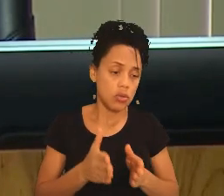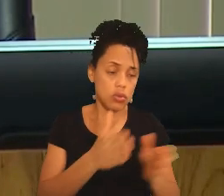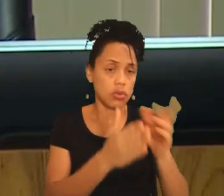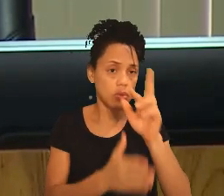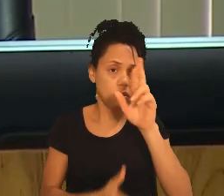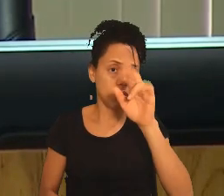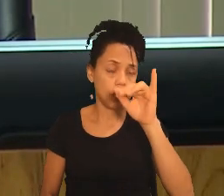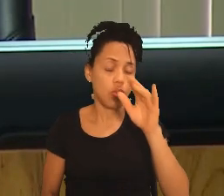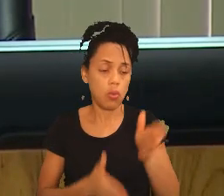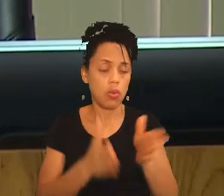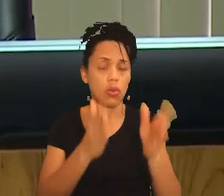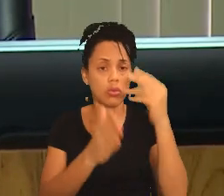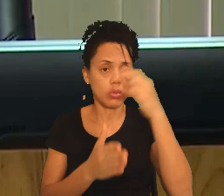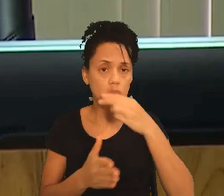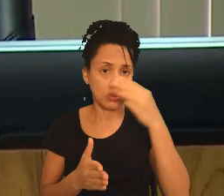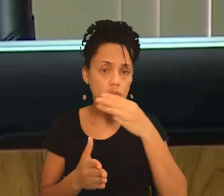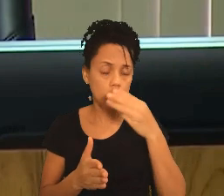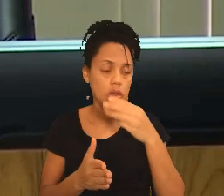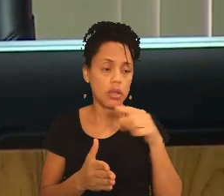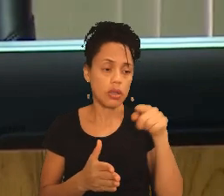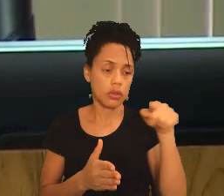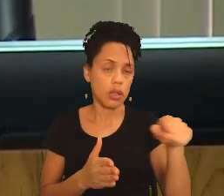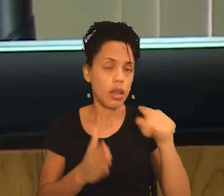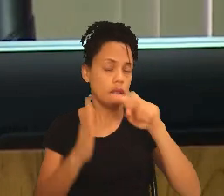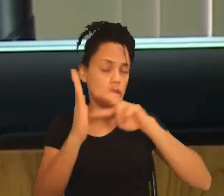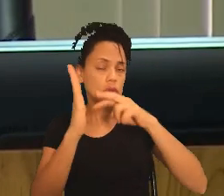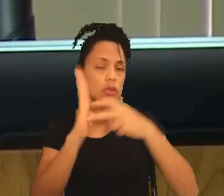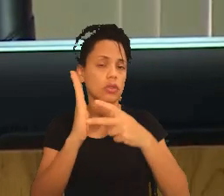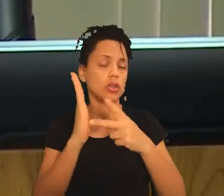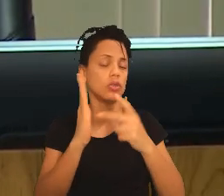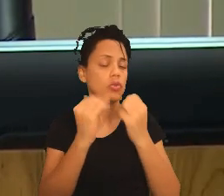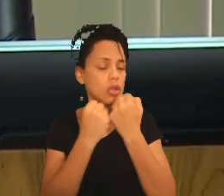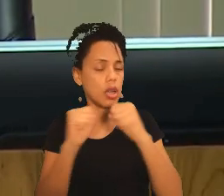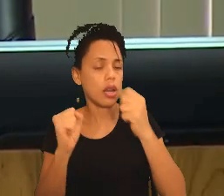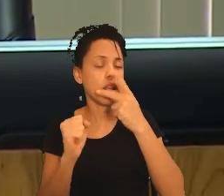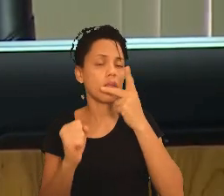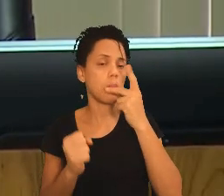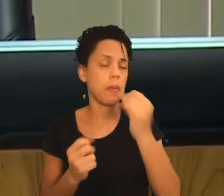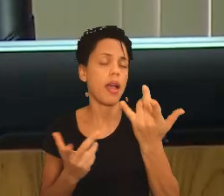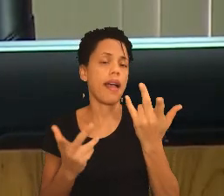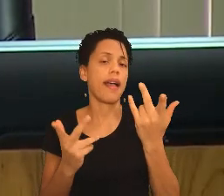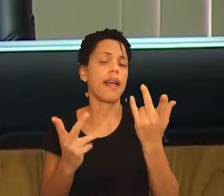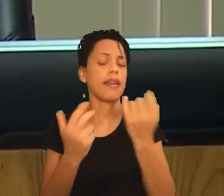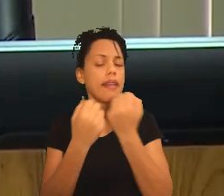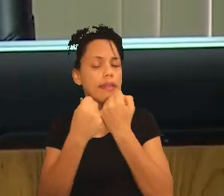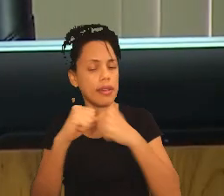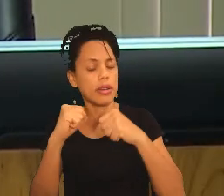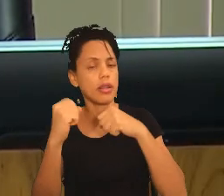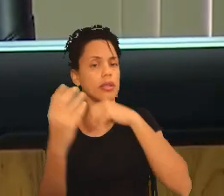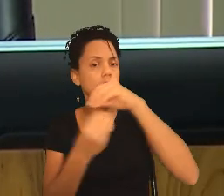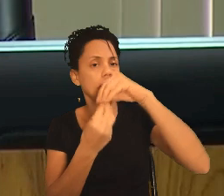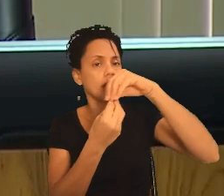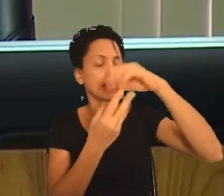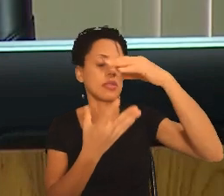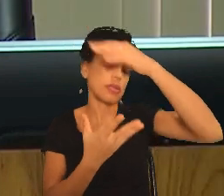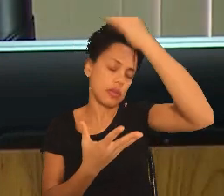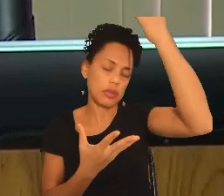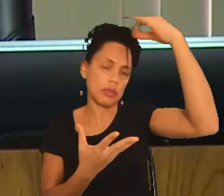E estamos numa luta muito forte lá, porque o Rio Doce, nós chamamos ele de